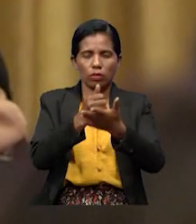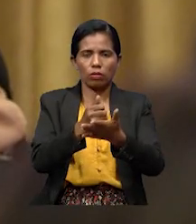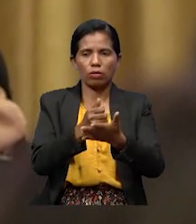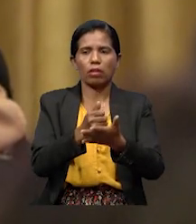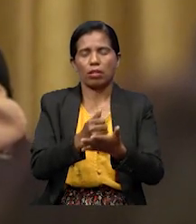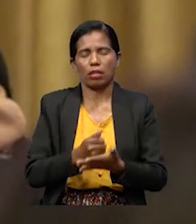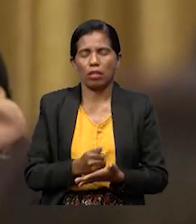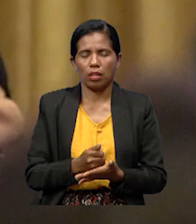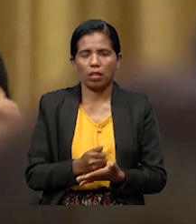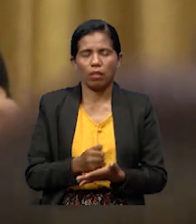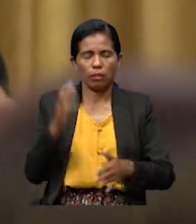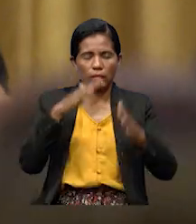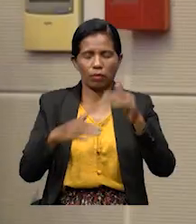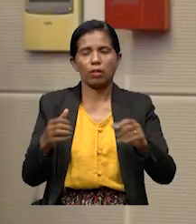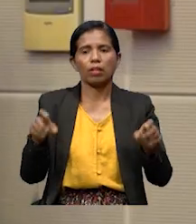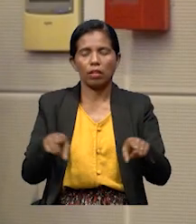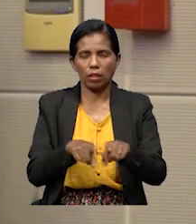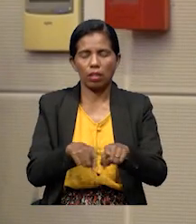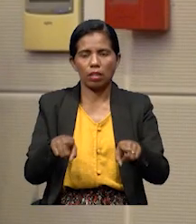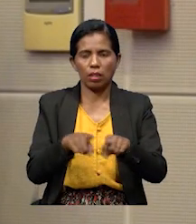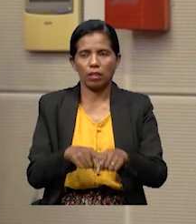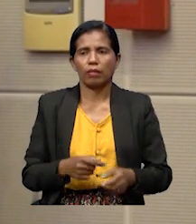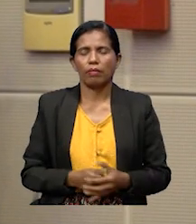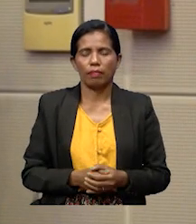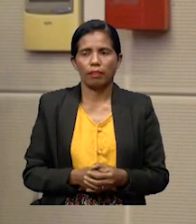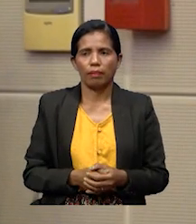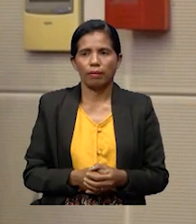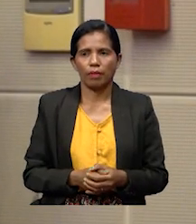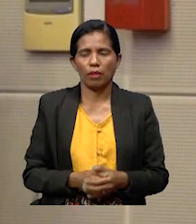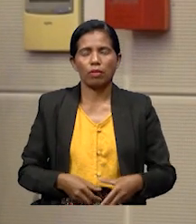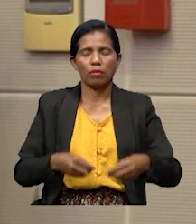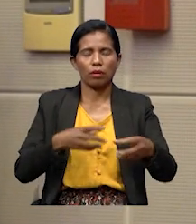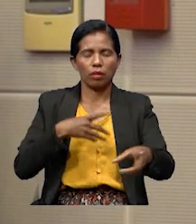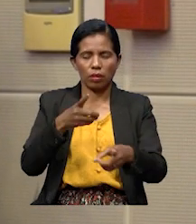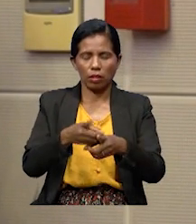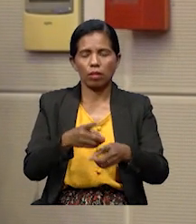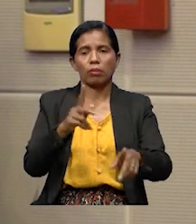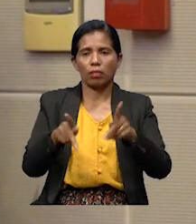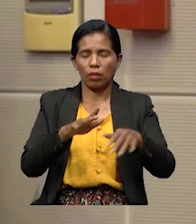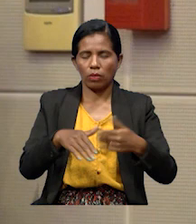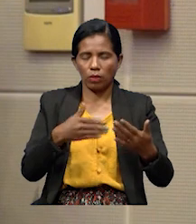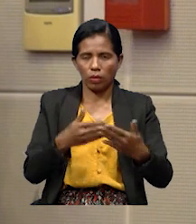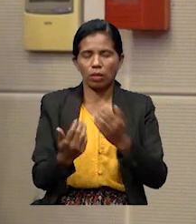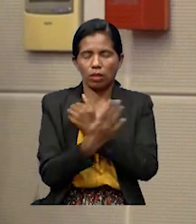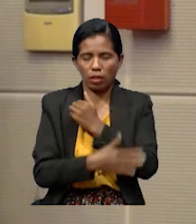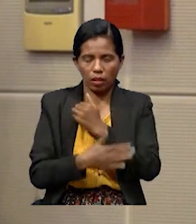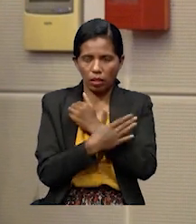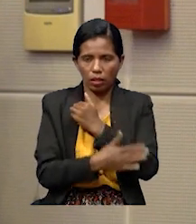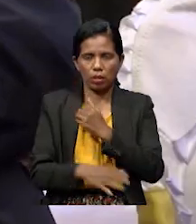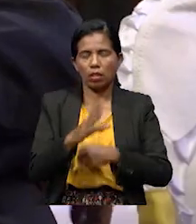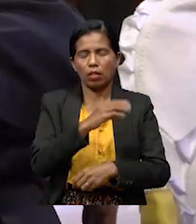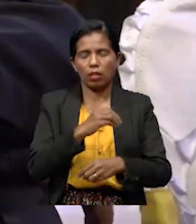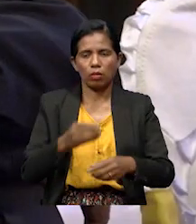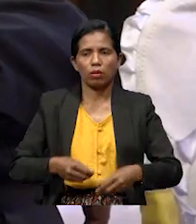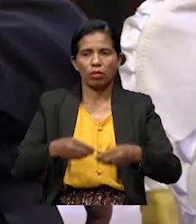jovem República. Trata-se de um direito que foi longamente negado ao nosso povo, pois quer a política